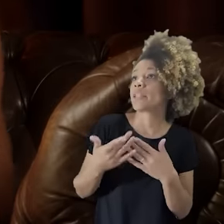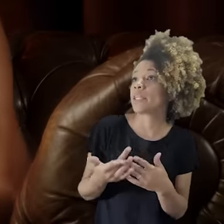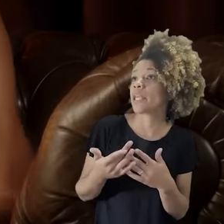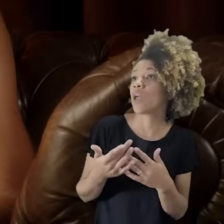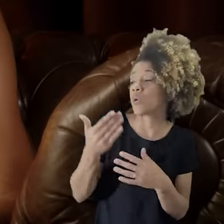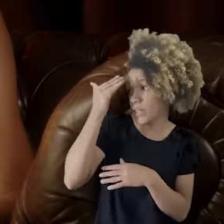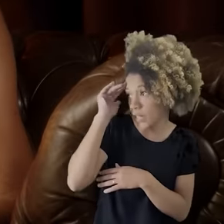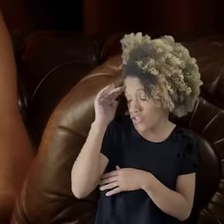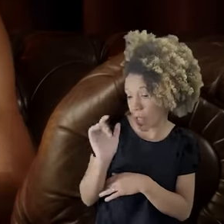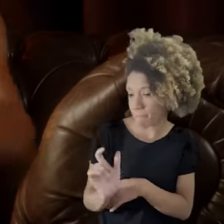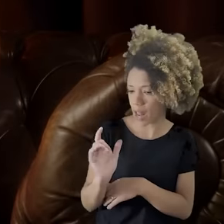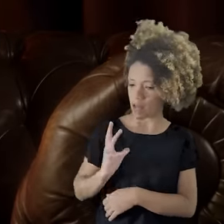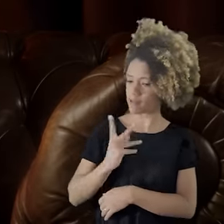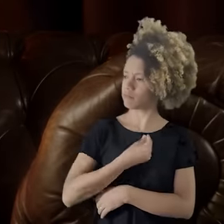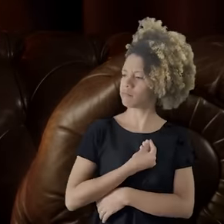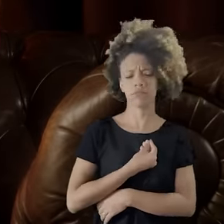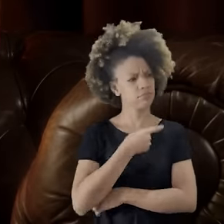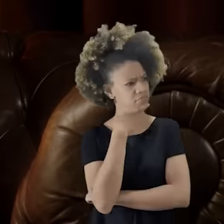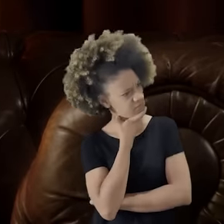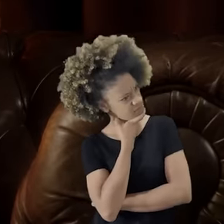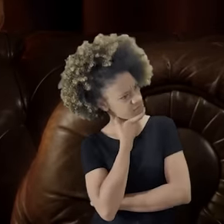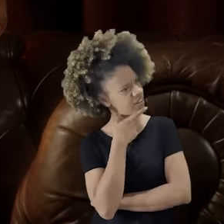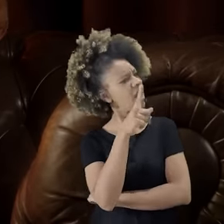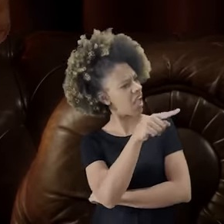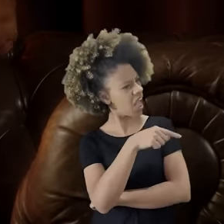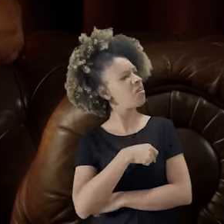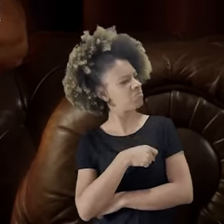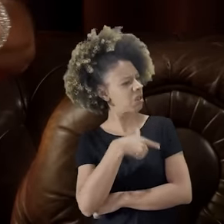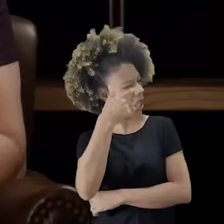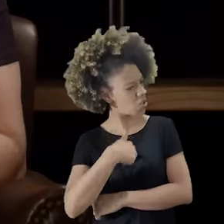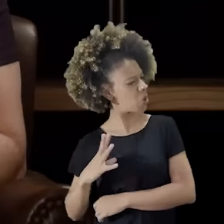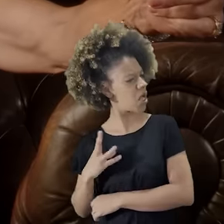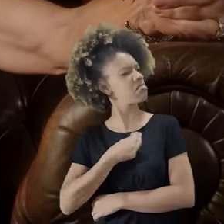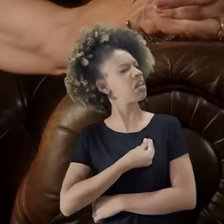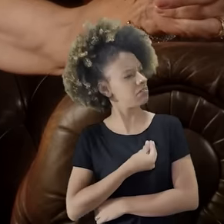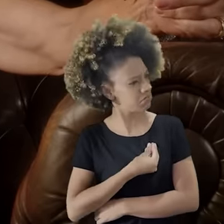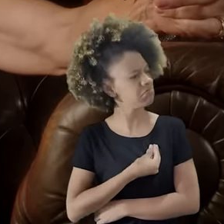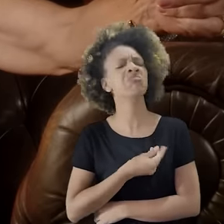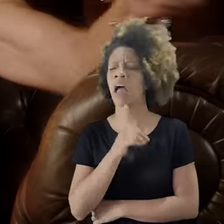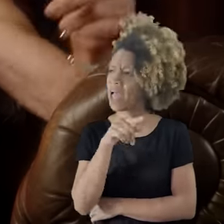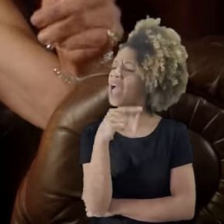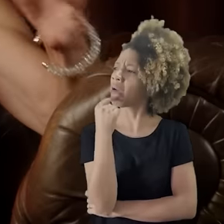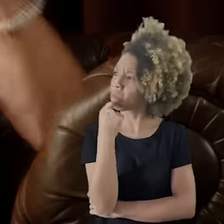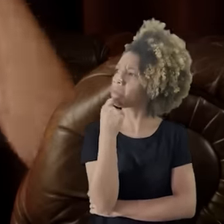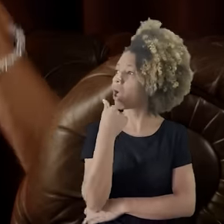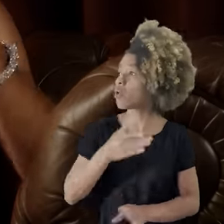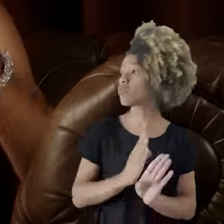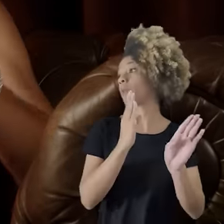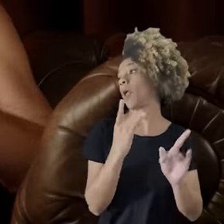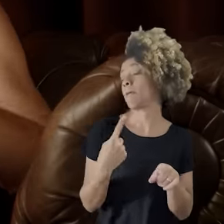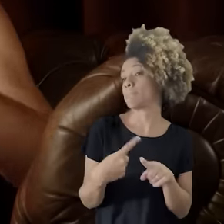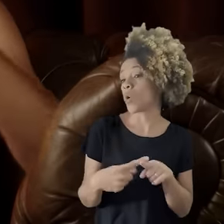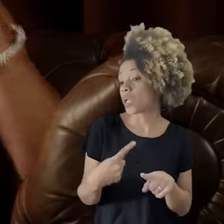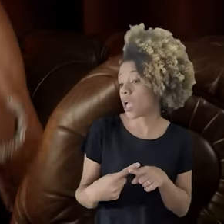a palavra transgênero aí eu perguntei pra televisão eu falei caraca é isso aí que eu sou eu sou transgênero né Aí eu